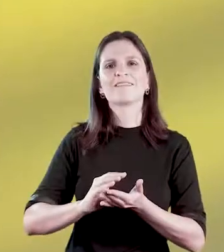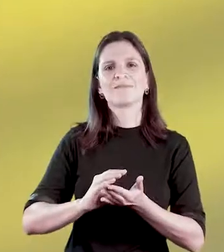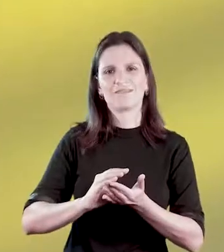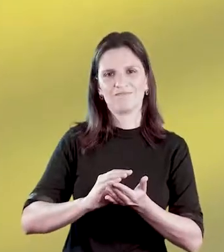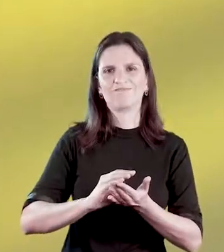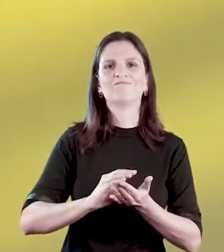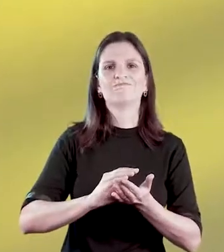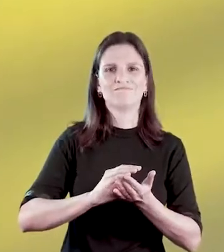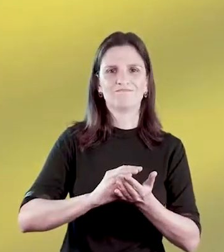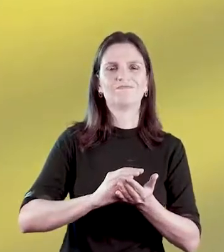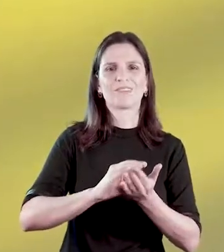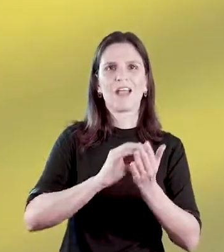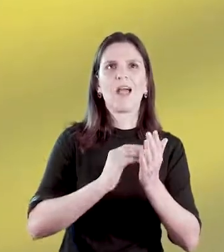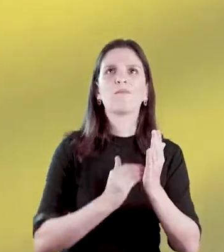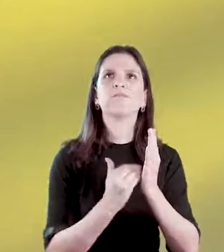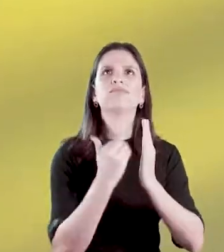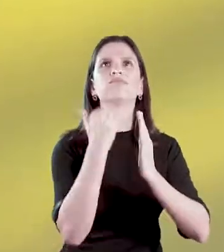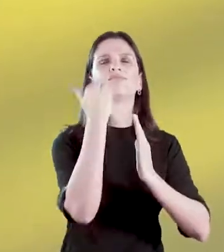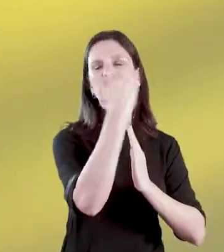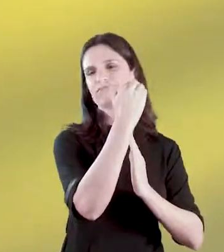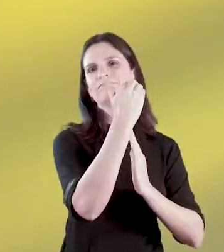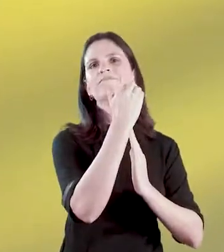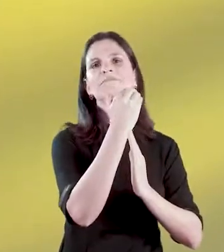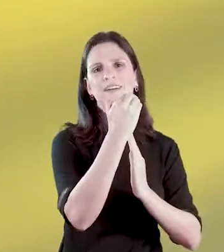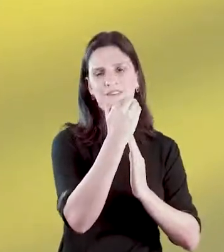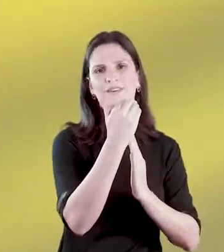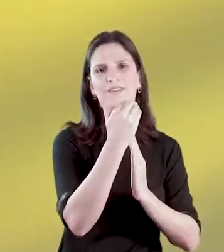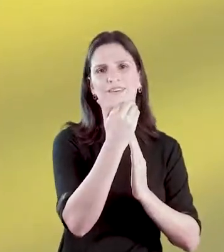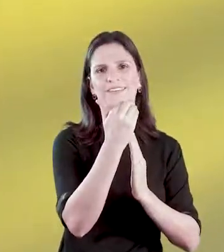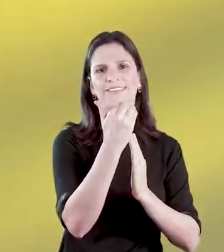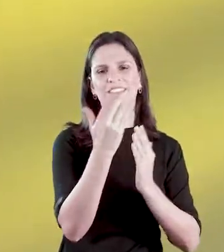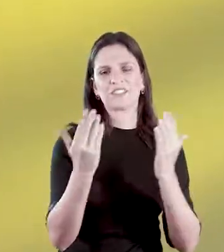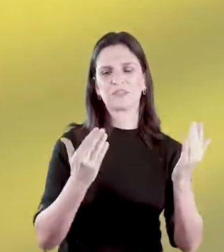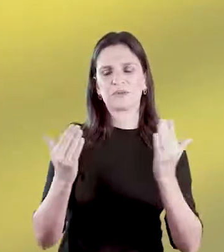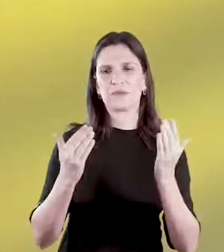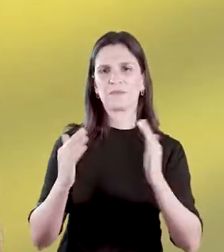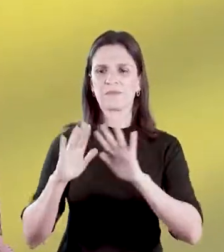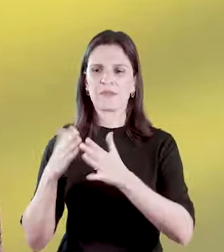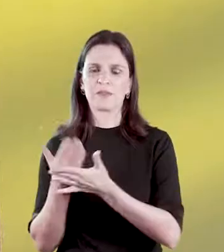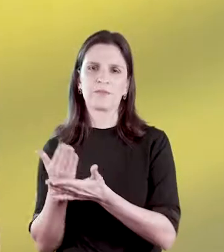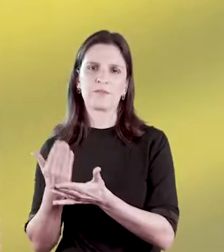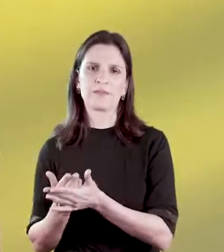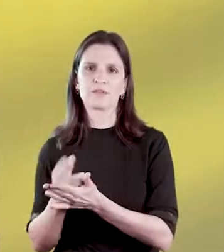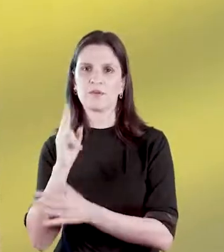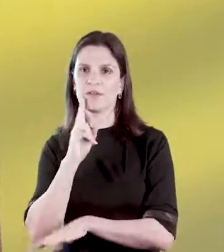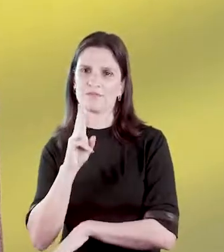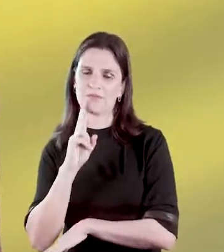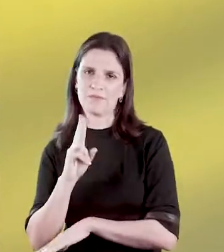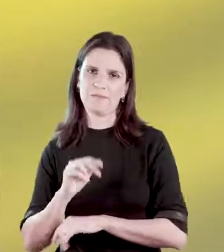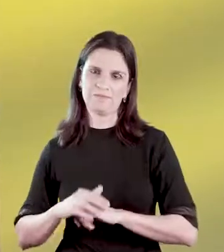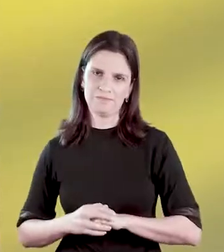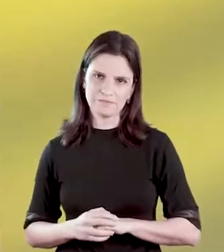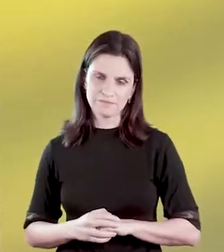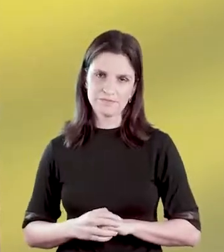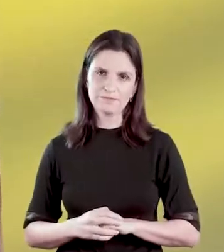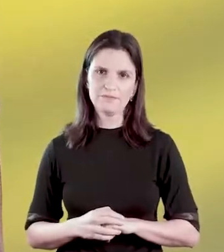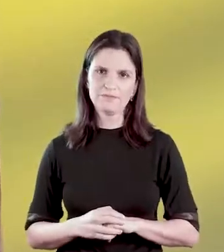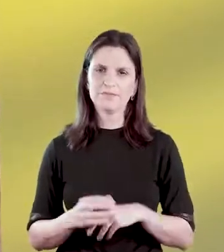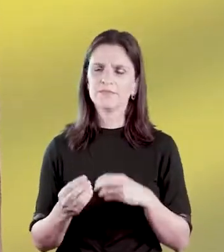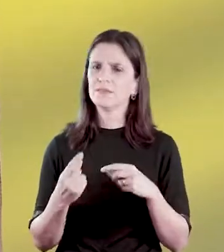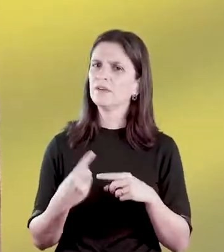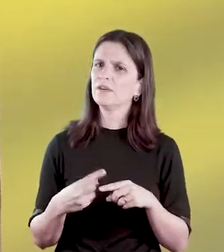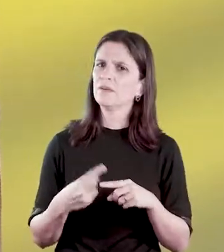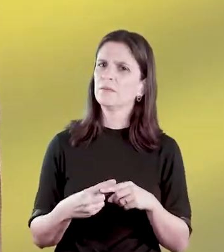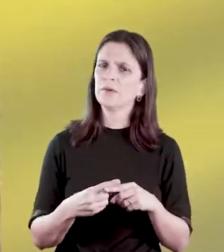três tanto que vem para o uma escola normal então para quê que tá vindo três tanto de verba do governo federal